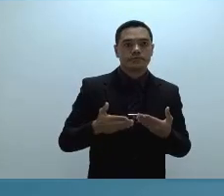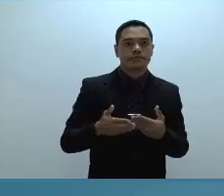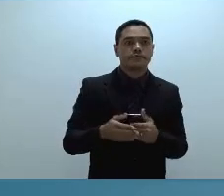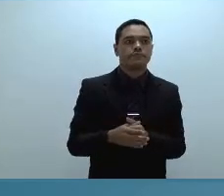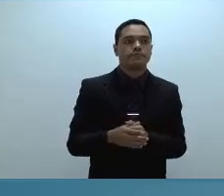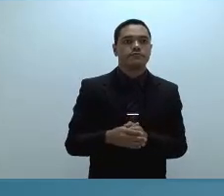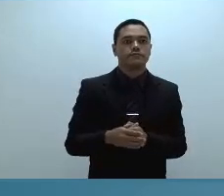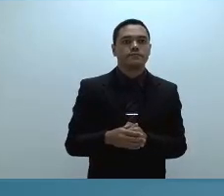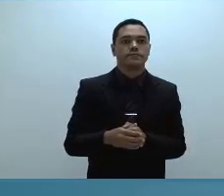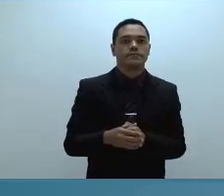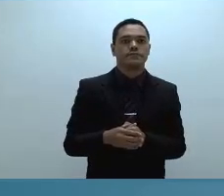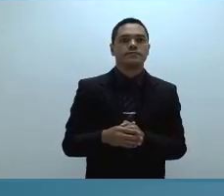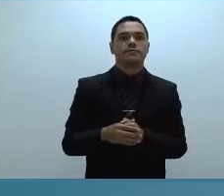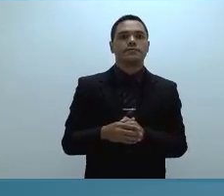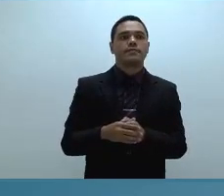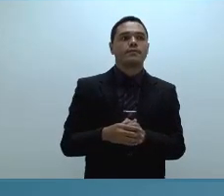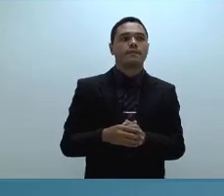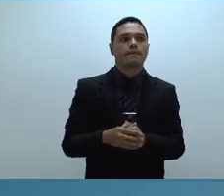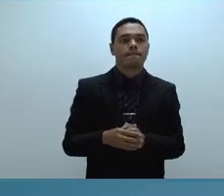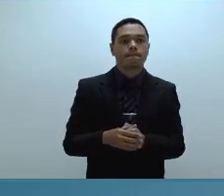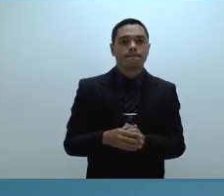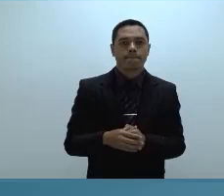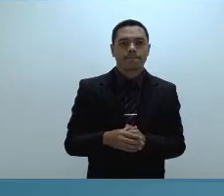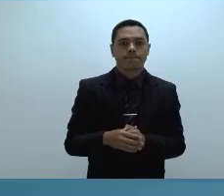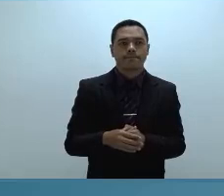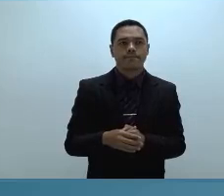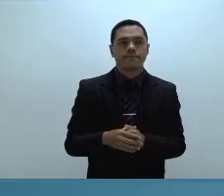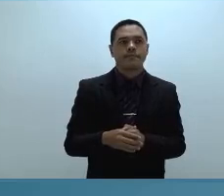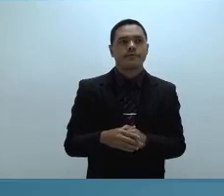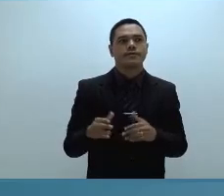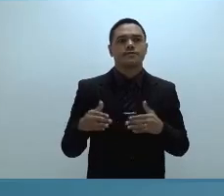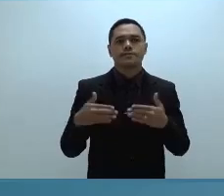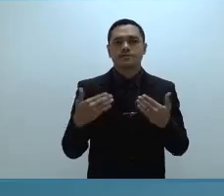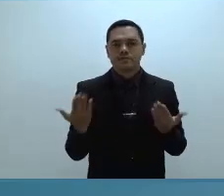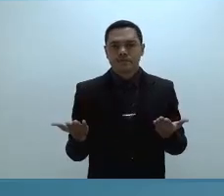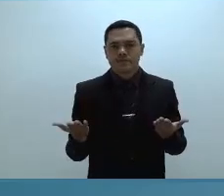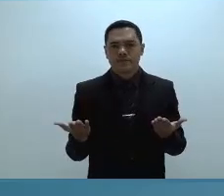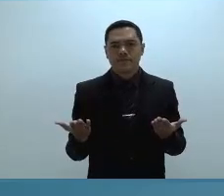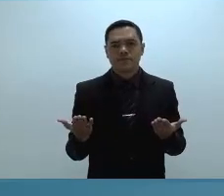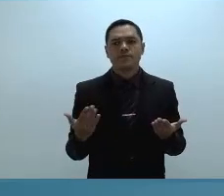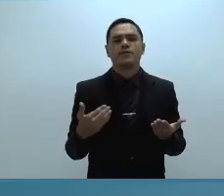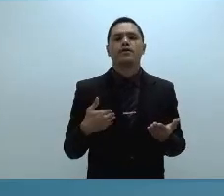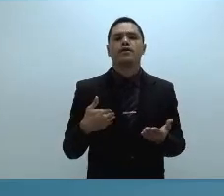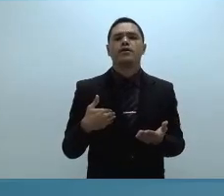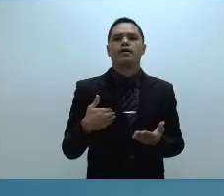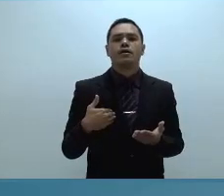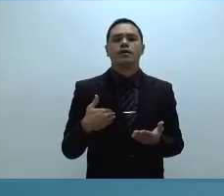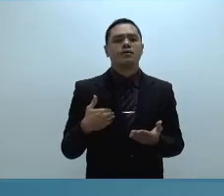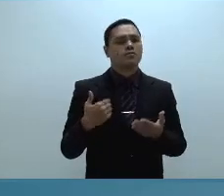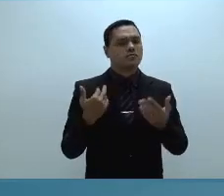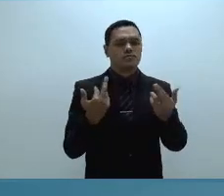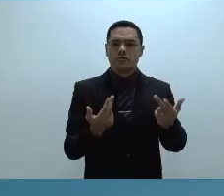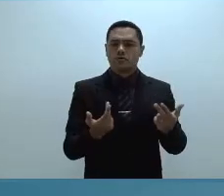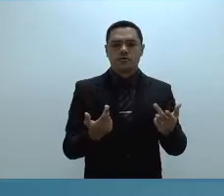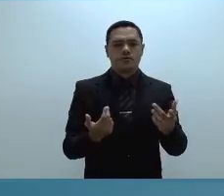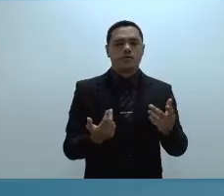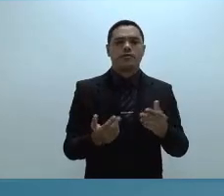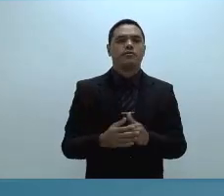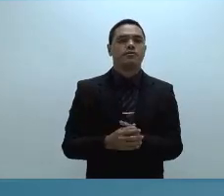não, excelência, tem a palavra. Excelência, eu concordo integralmente com o voto